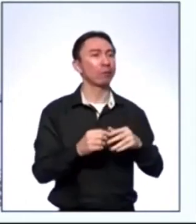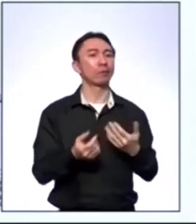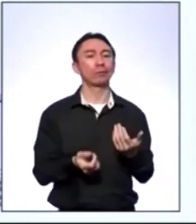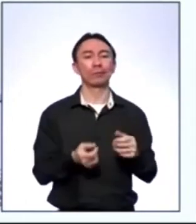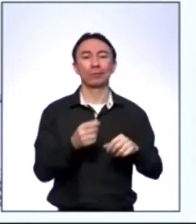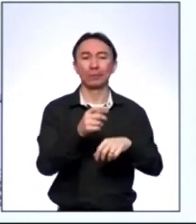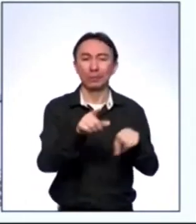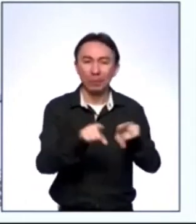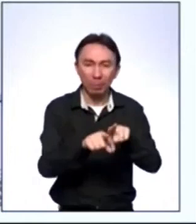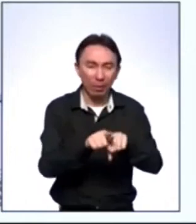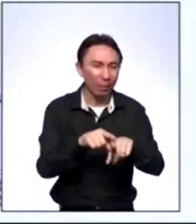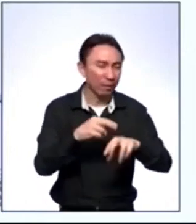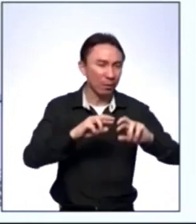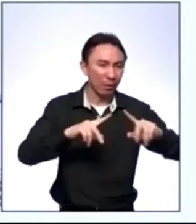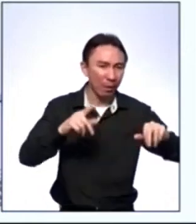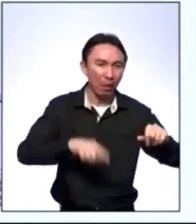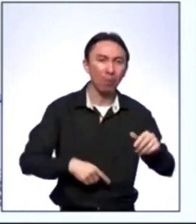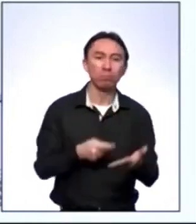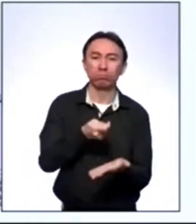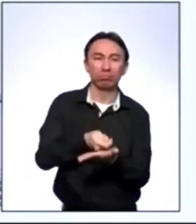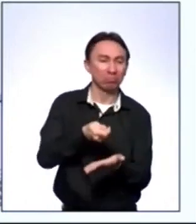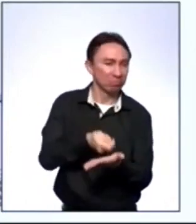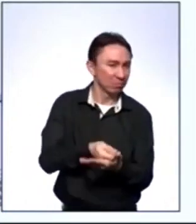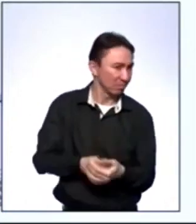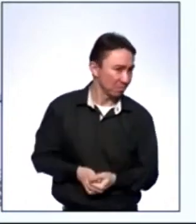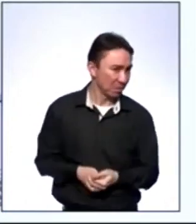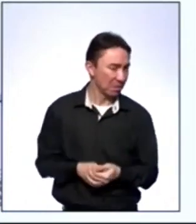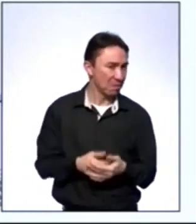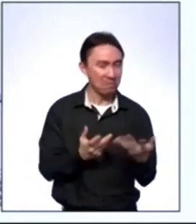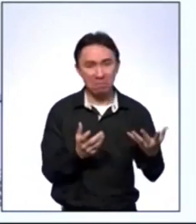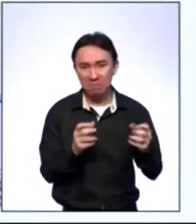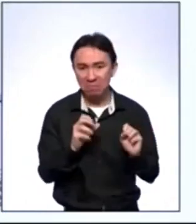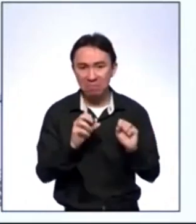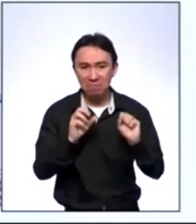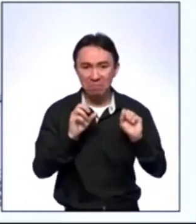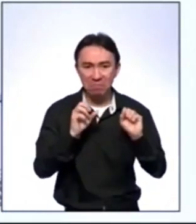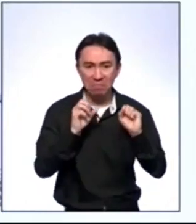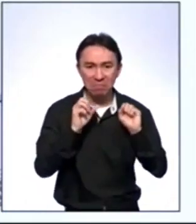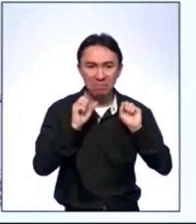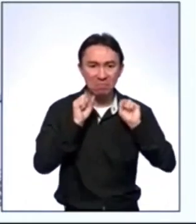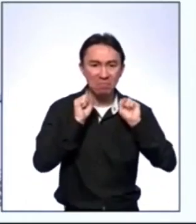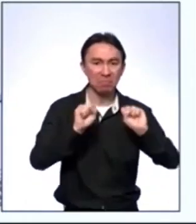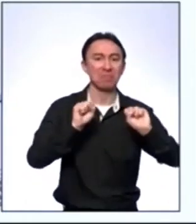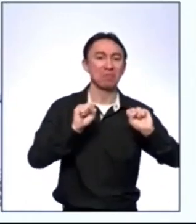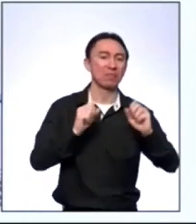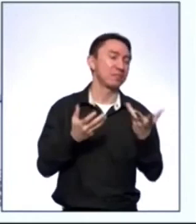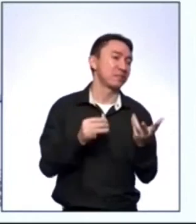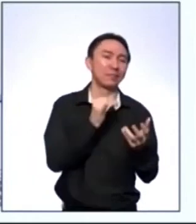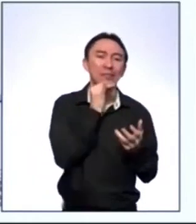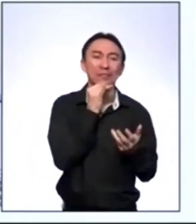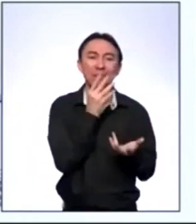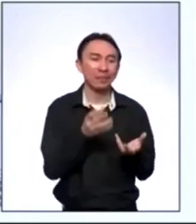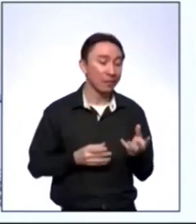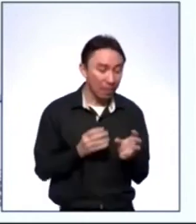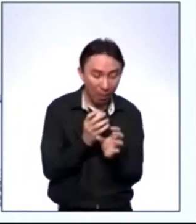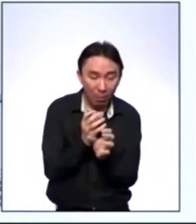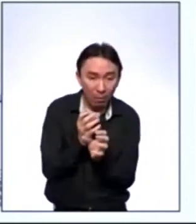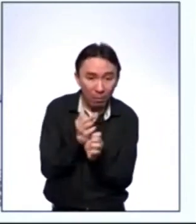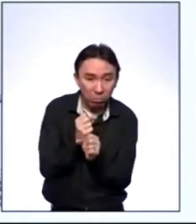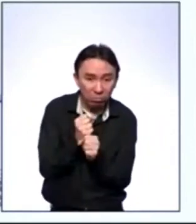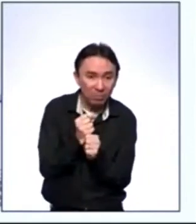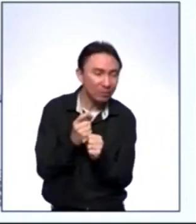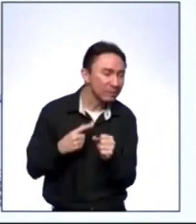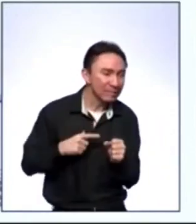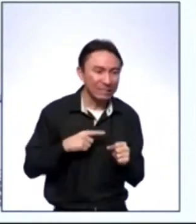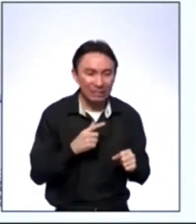lá, econômica, né? Ou contábil. A contabilidade, por exemplo, as pessoas lidam muito com isso, né? Os bens, os